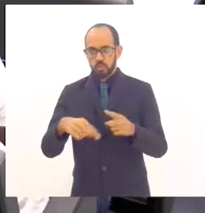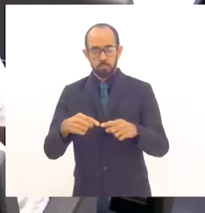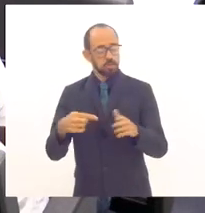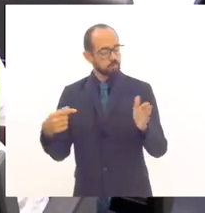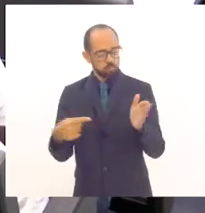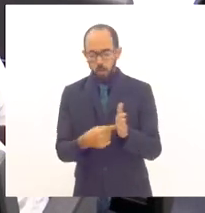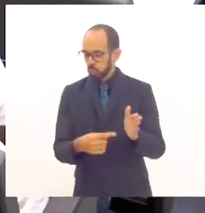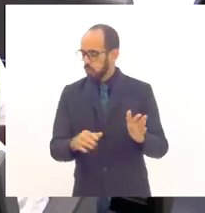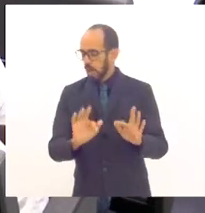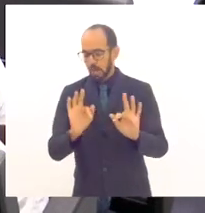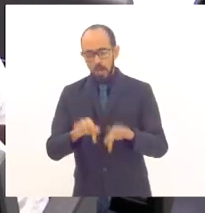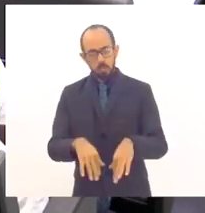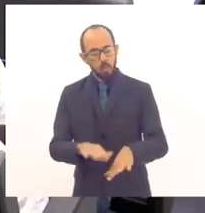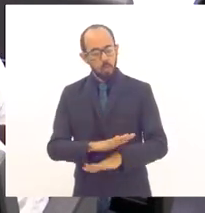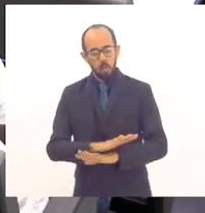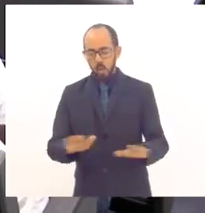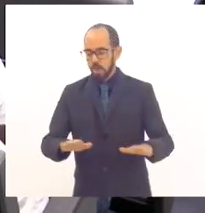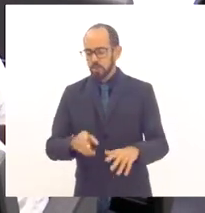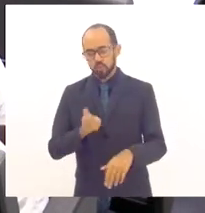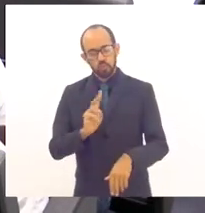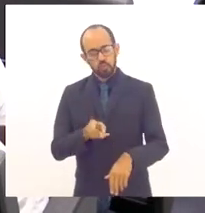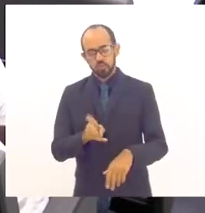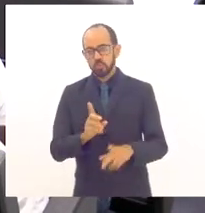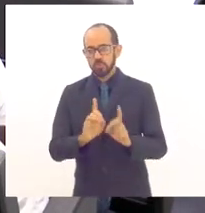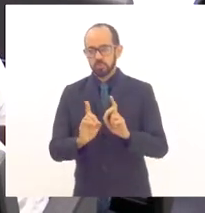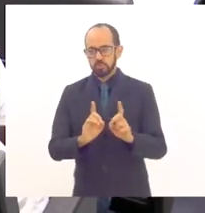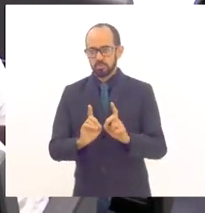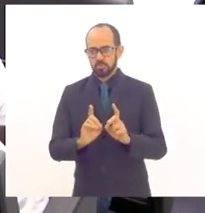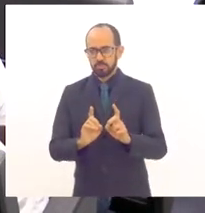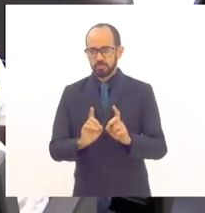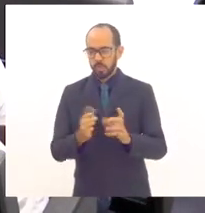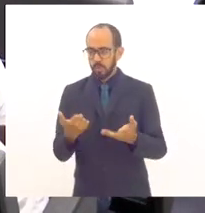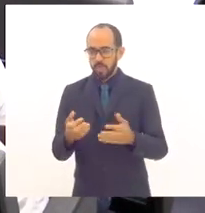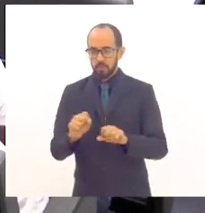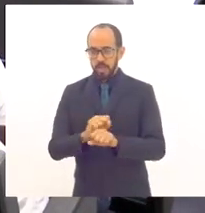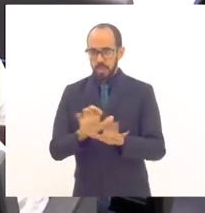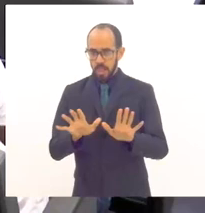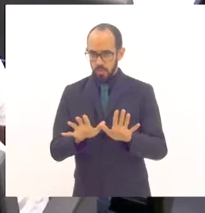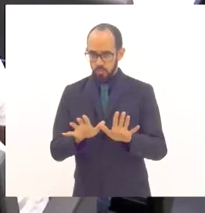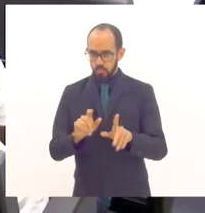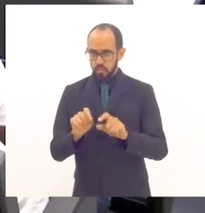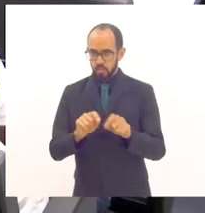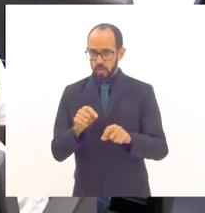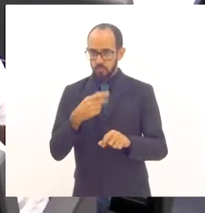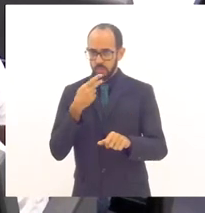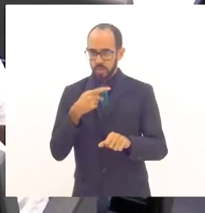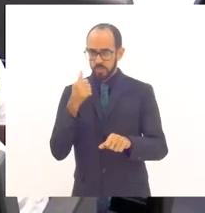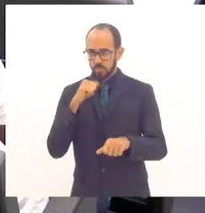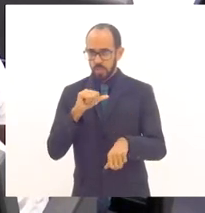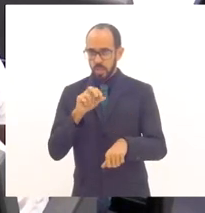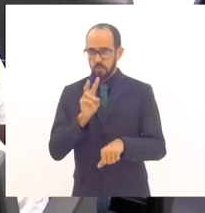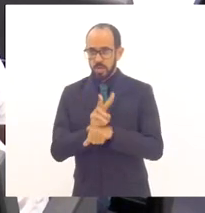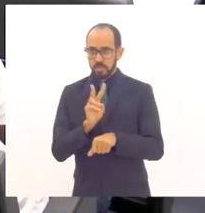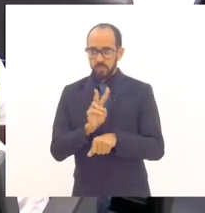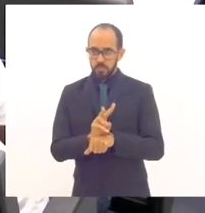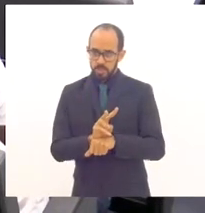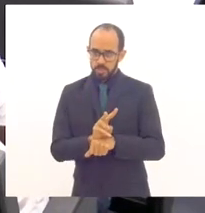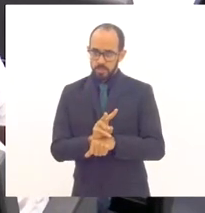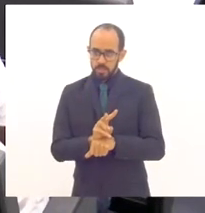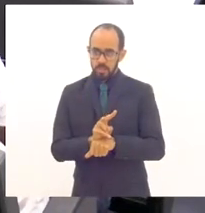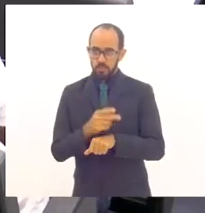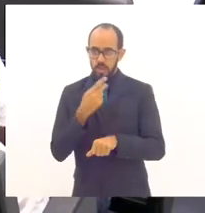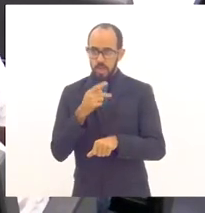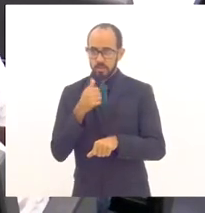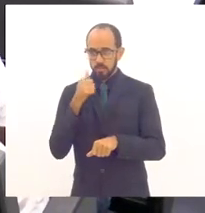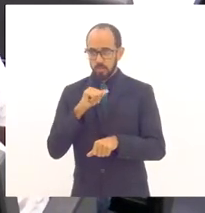ponto. E vamos seguir a nosso debate. Eu quero deixar bem claro, quando eu falei mulher, eu falei até em defesa. Eu falei mulher porque